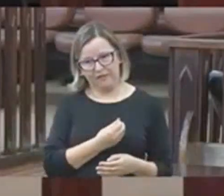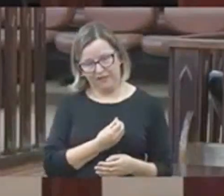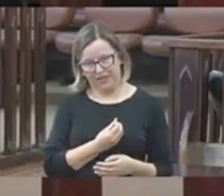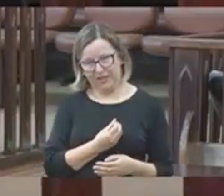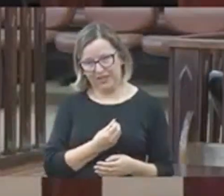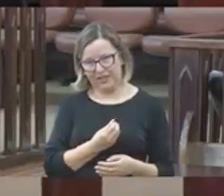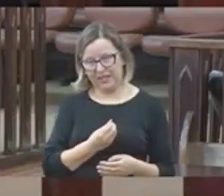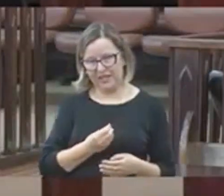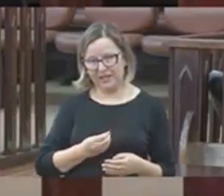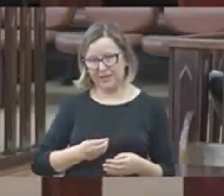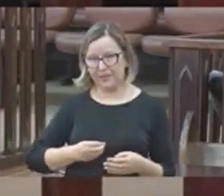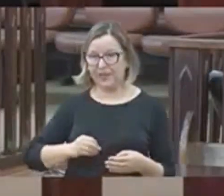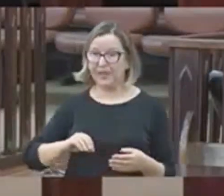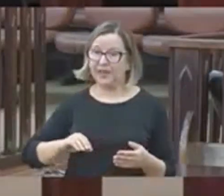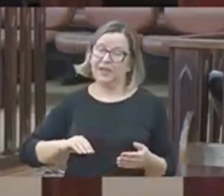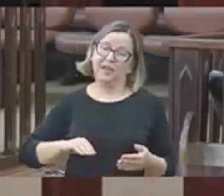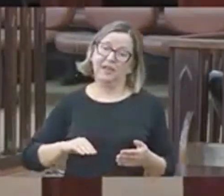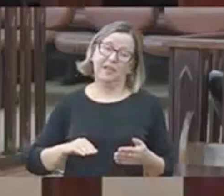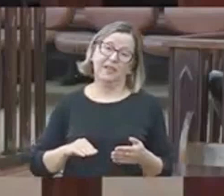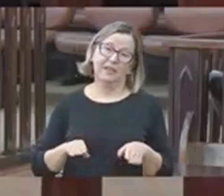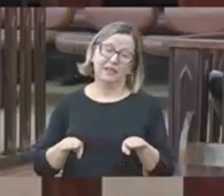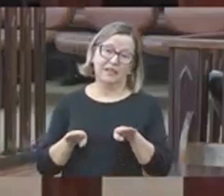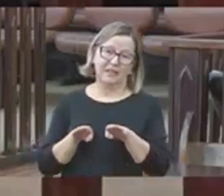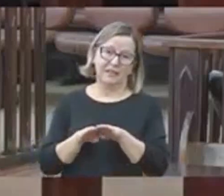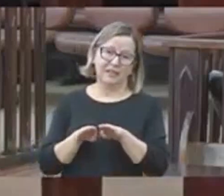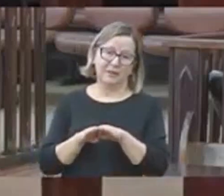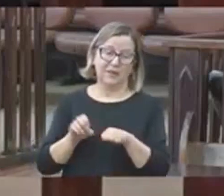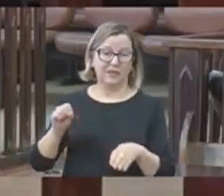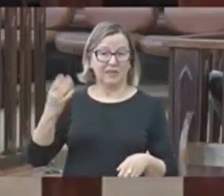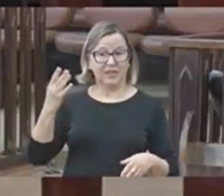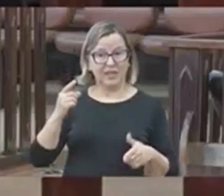de dirigir a sua casa.